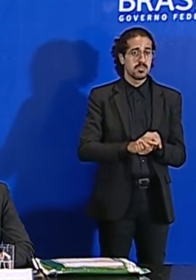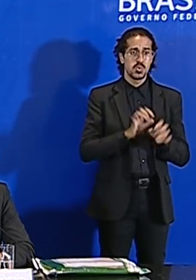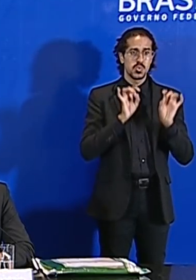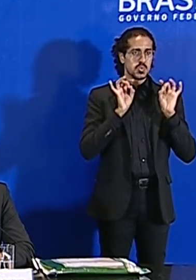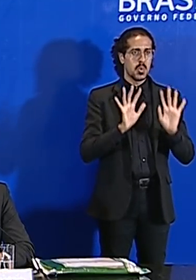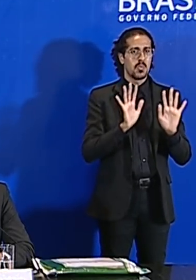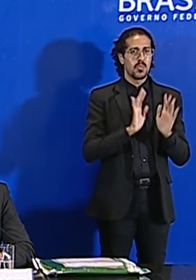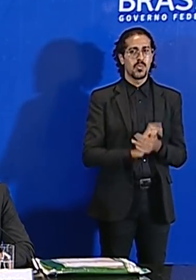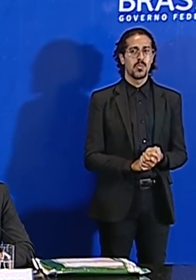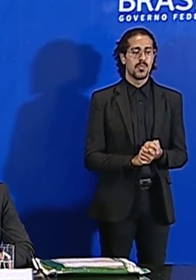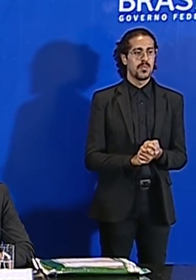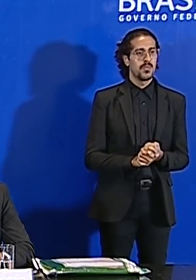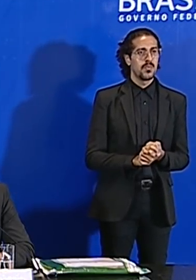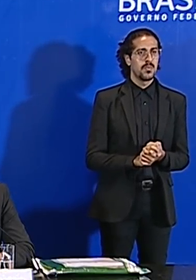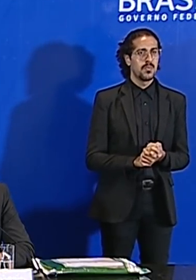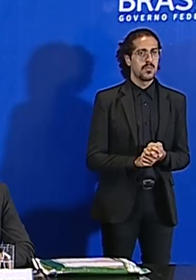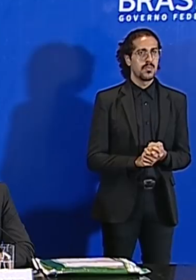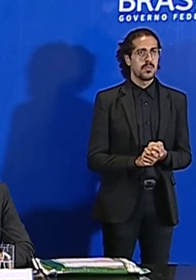isso.